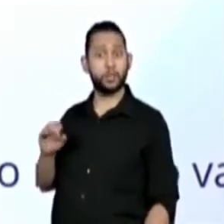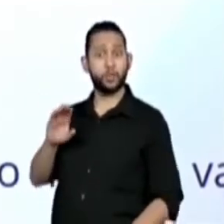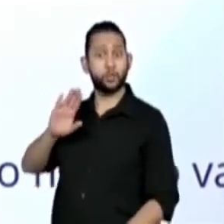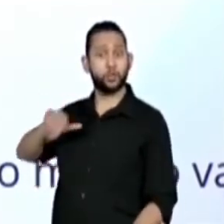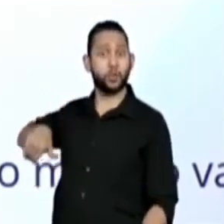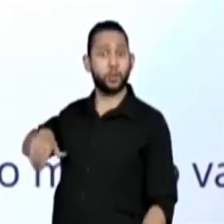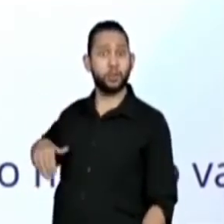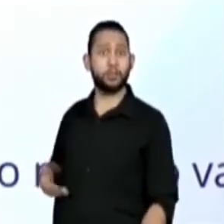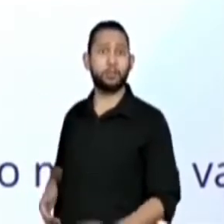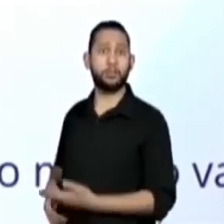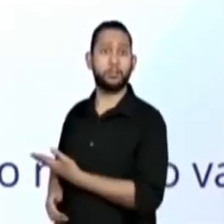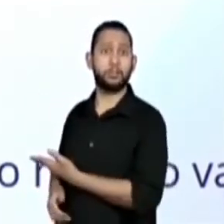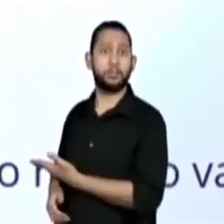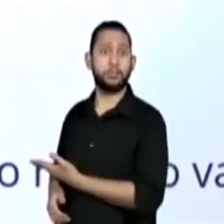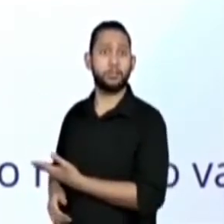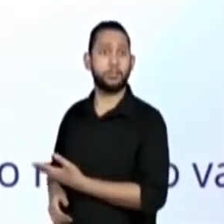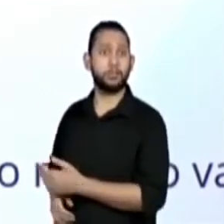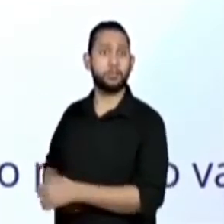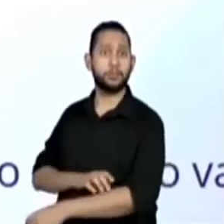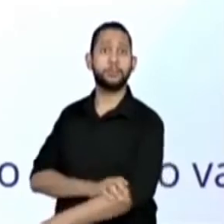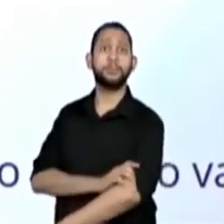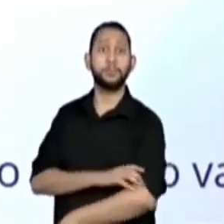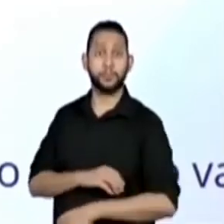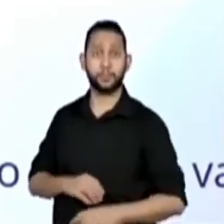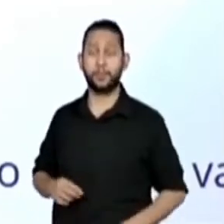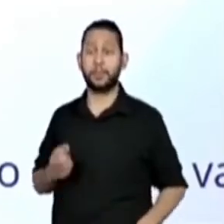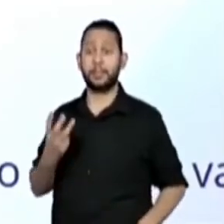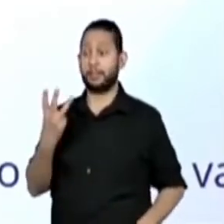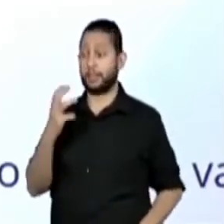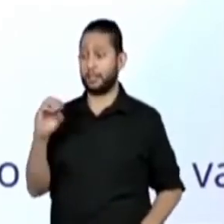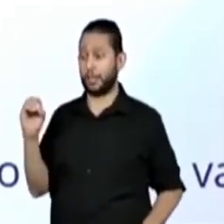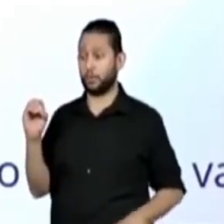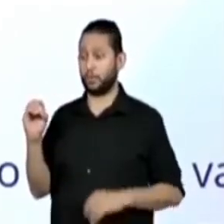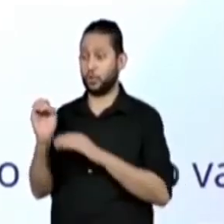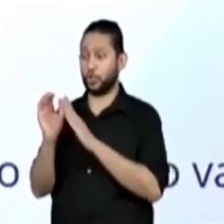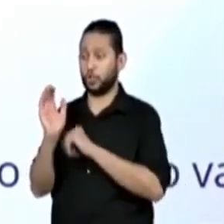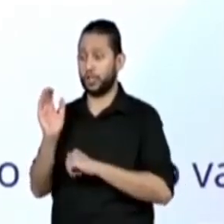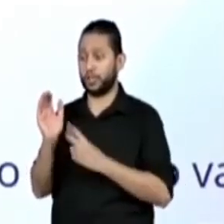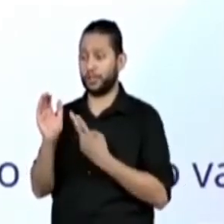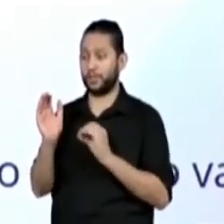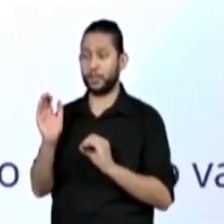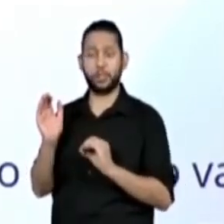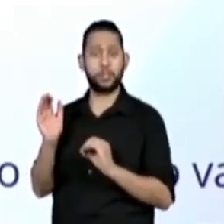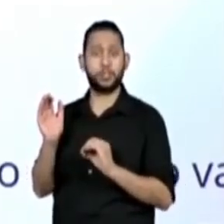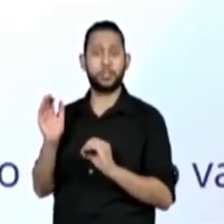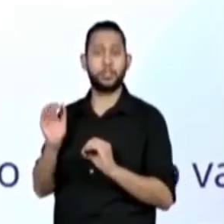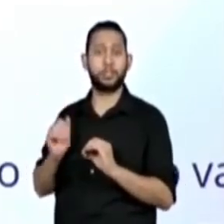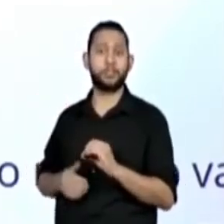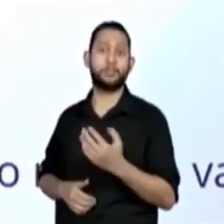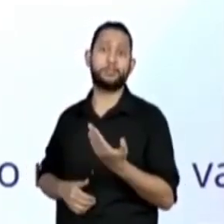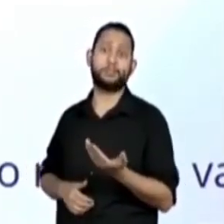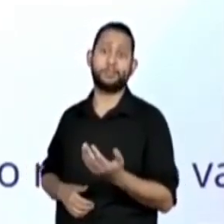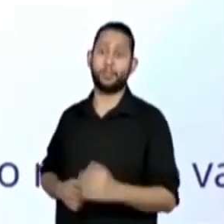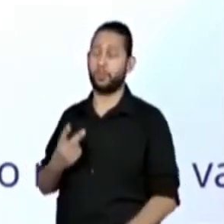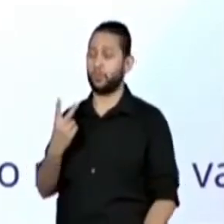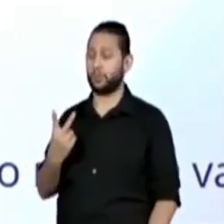sobra 300 dos 300 eu tiro 20 quanto que sobra aí pessoal no chat